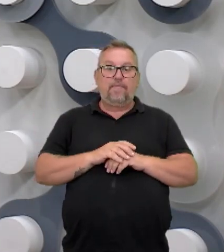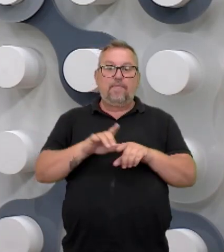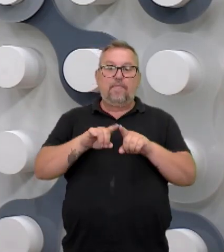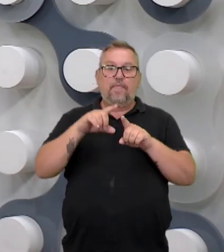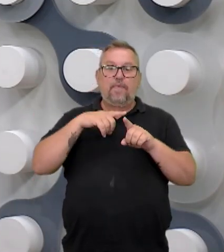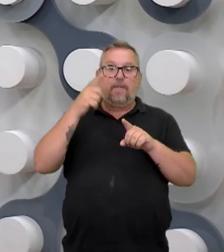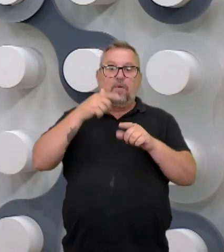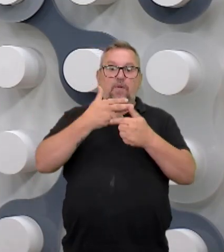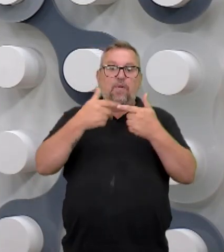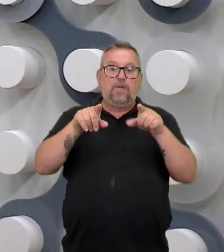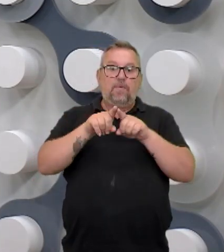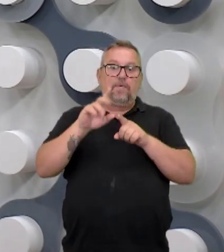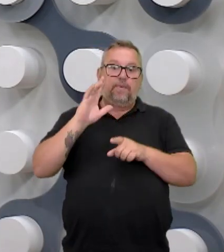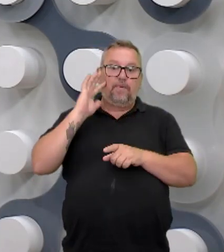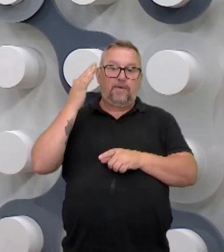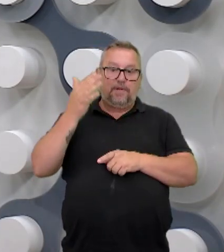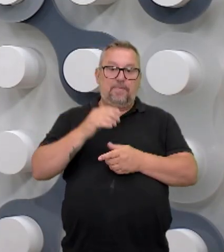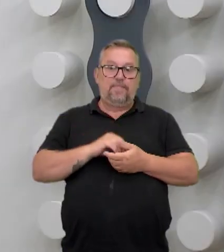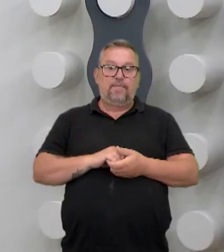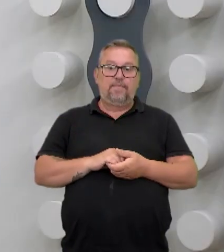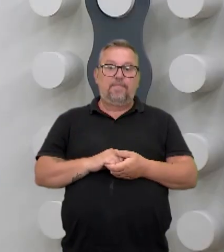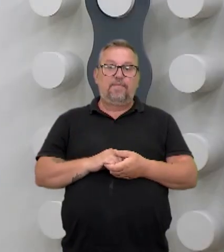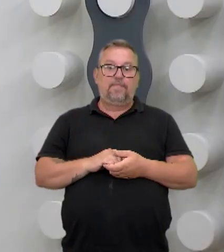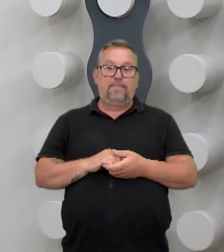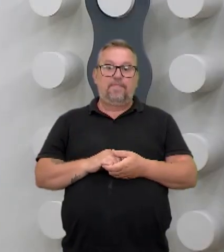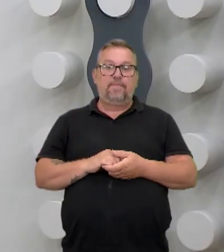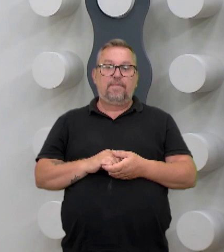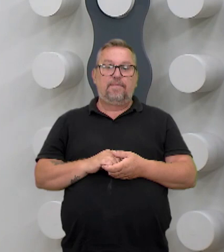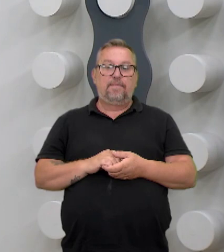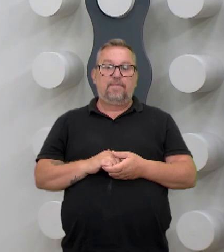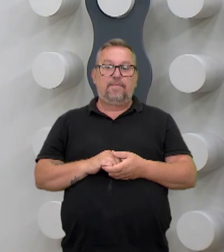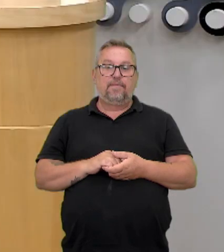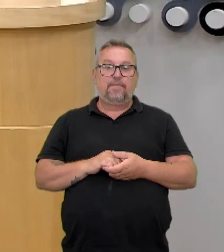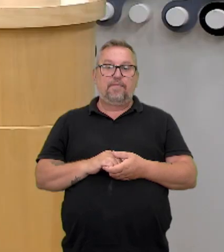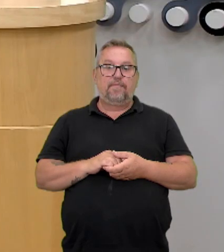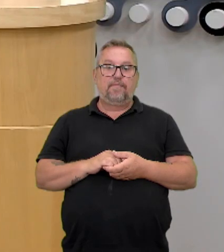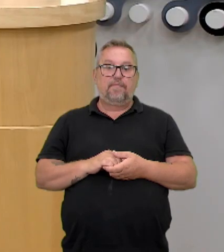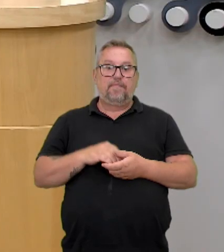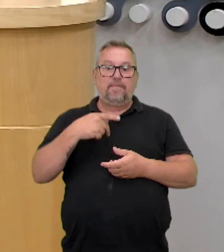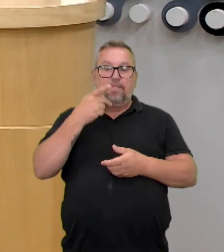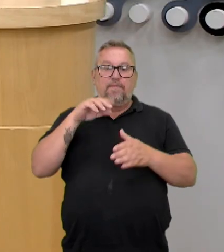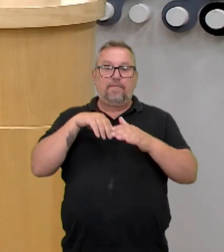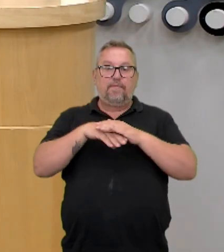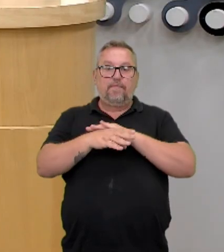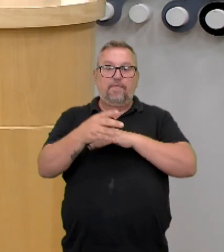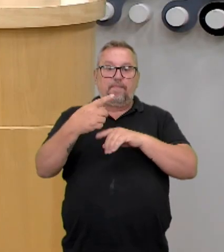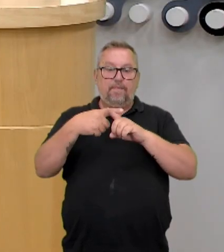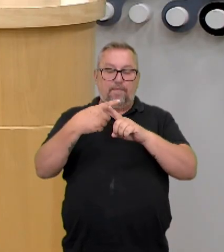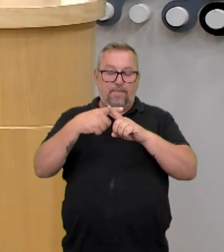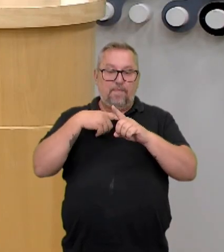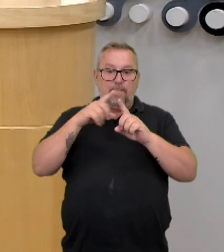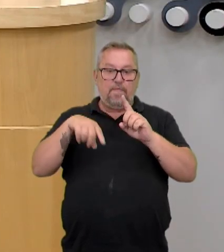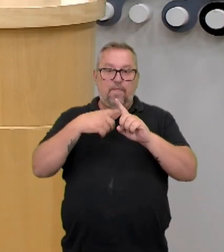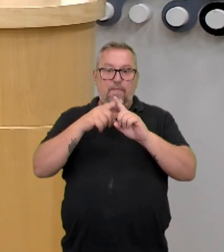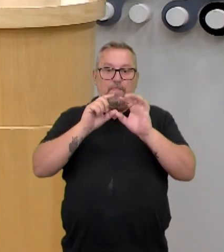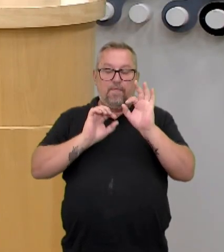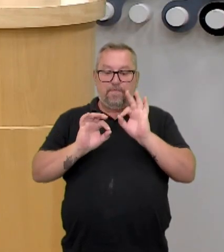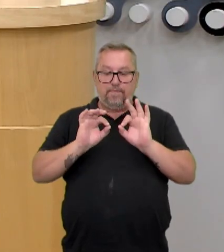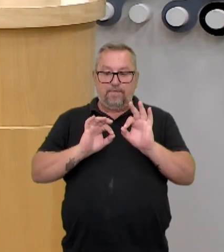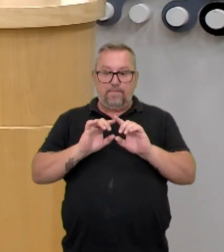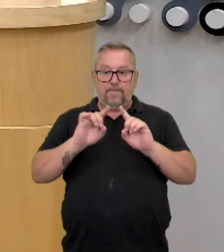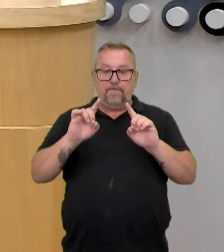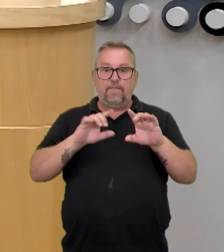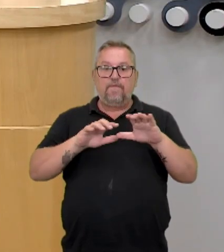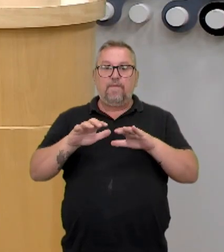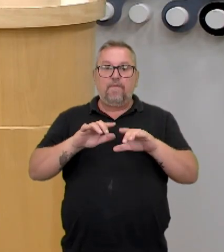coisa maior para acontecer naquele jornal. Exatamente. Hegemônico, digo, né? Hegemônico. A gente está falando do tradicional porque o tradicional é o que mais a gente tem mais se